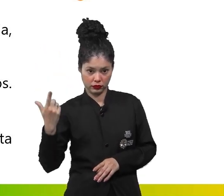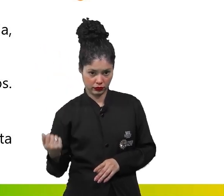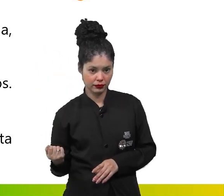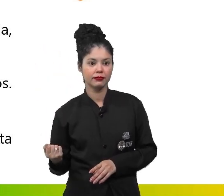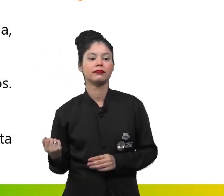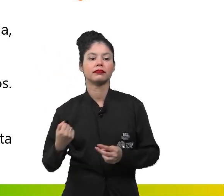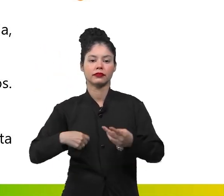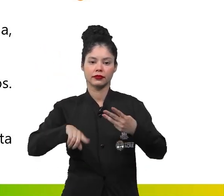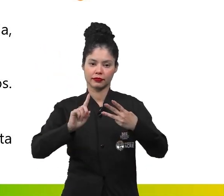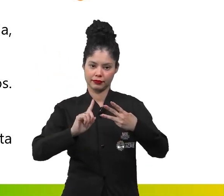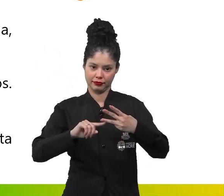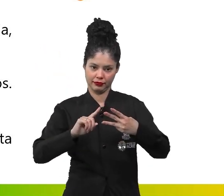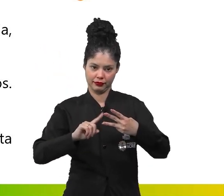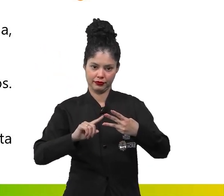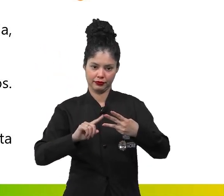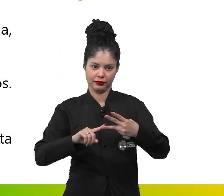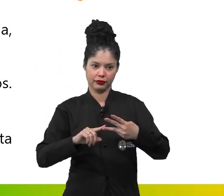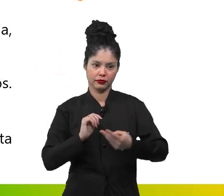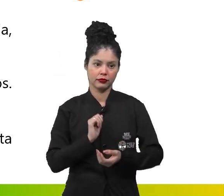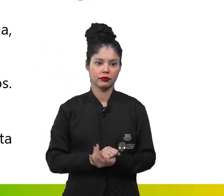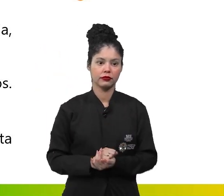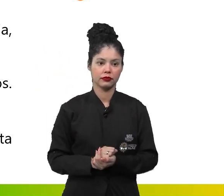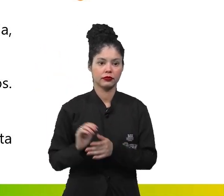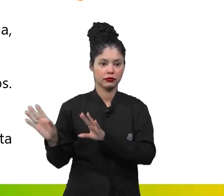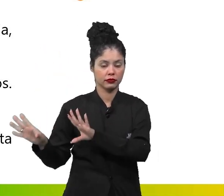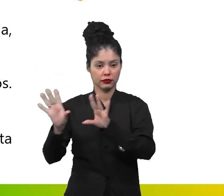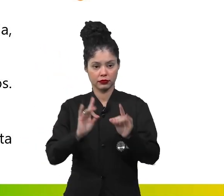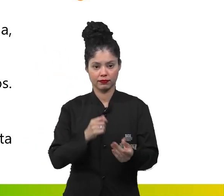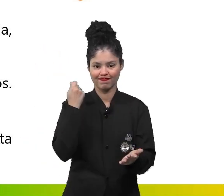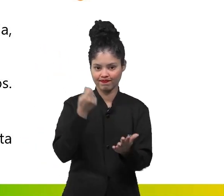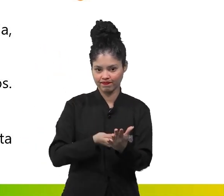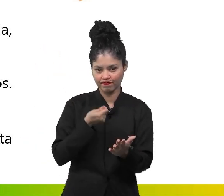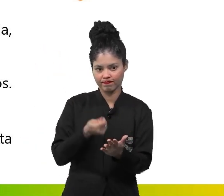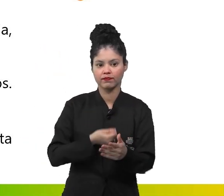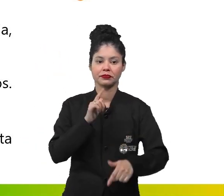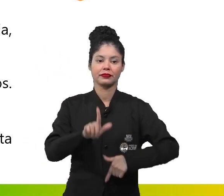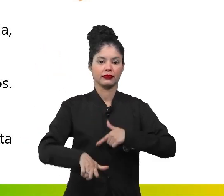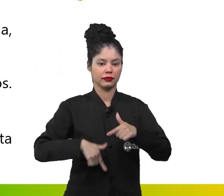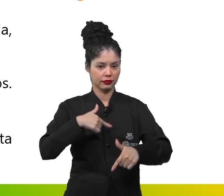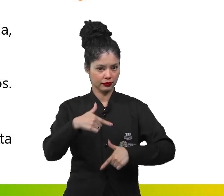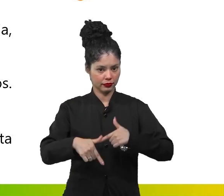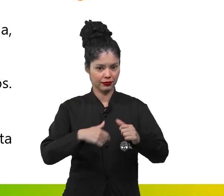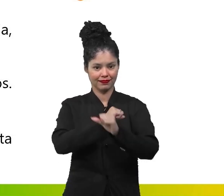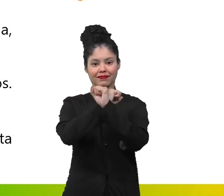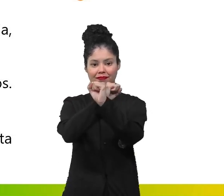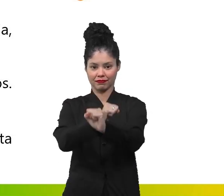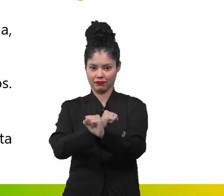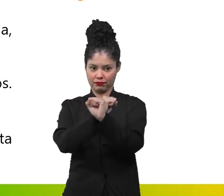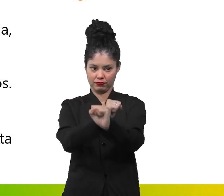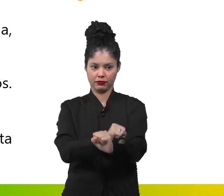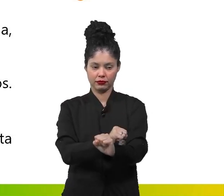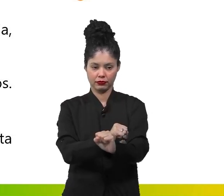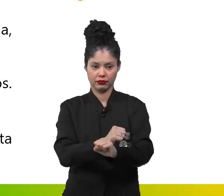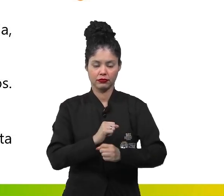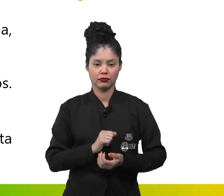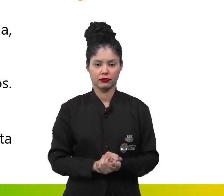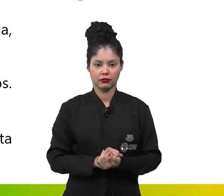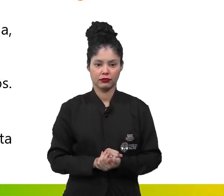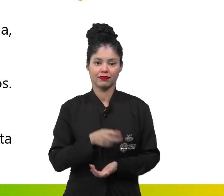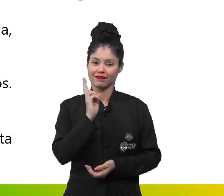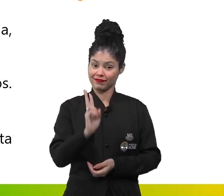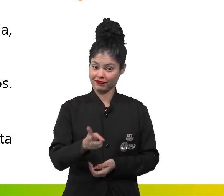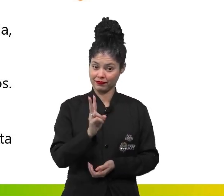podemos também deixar de falar dos africanos que foram trazidos, tá, à força para trabalhar